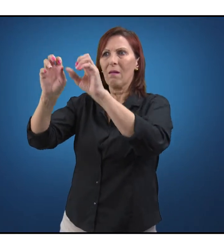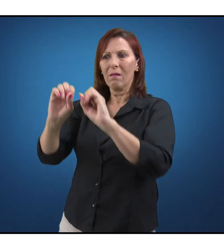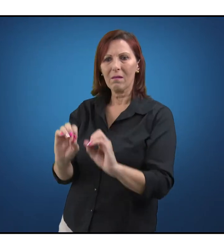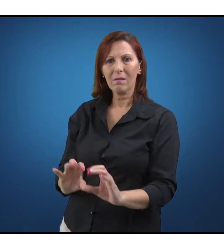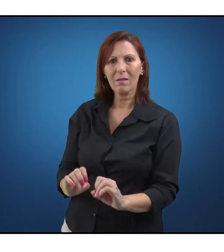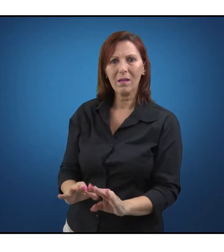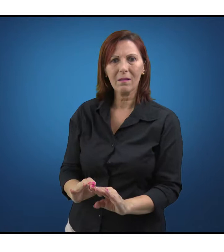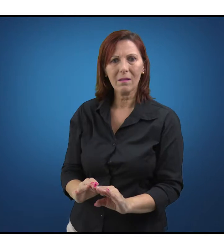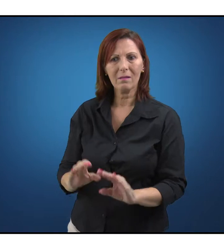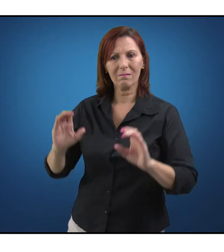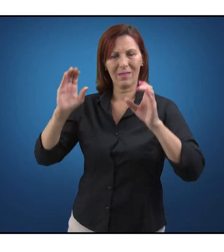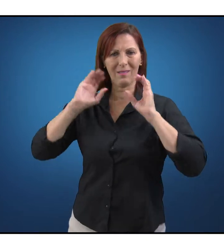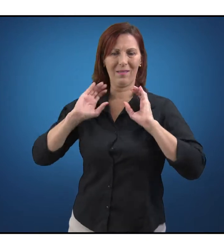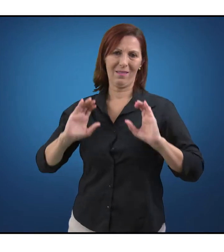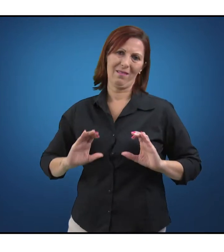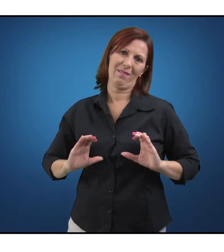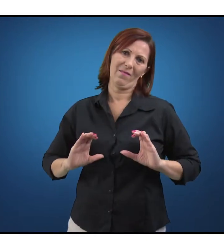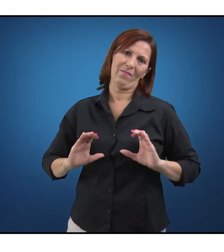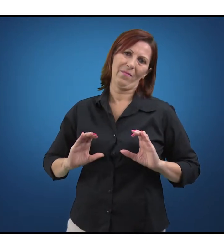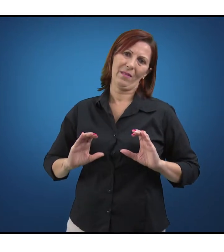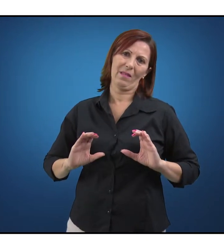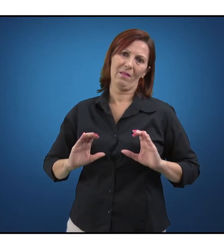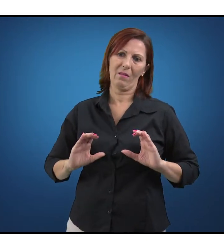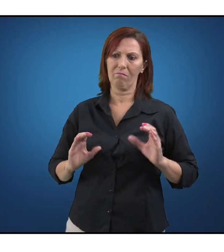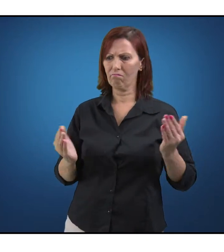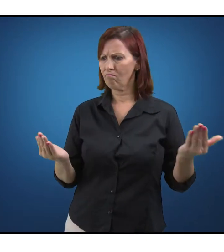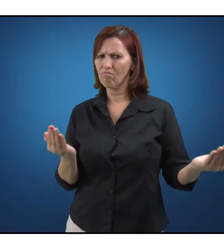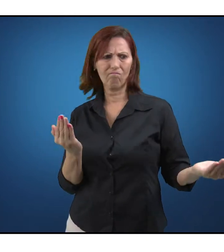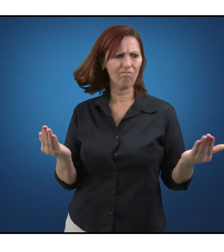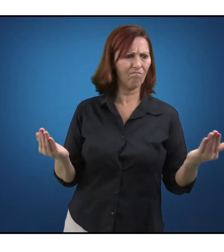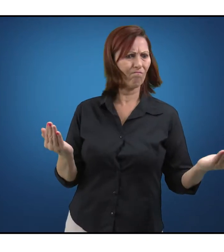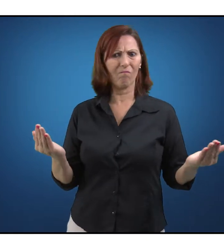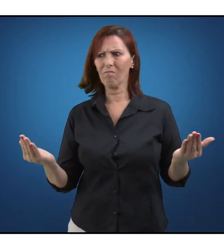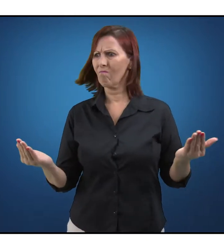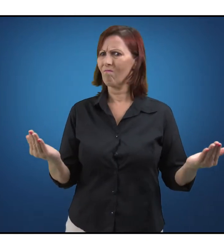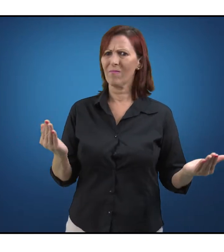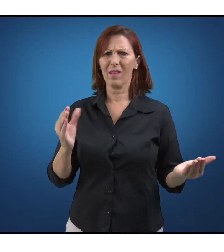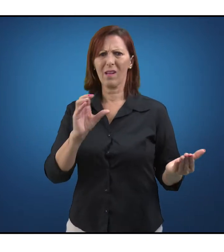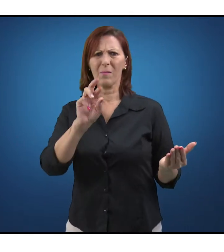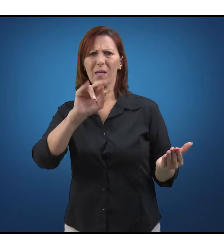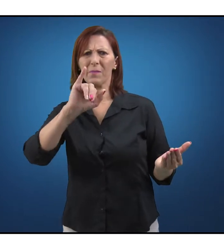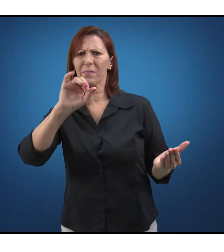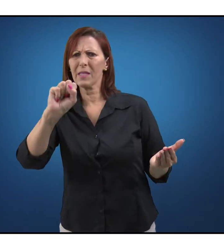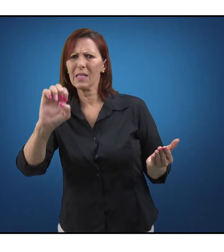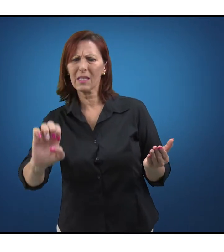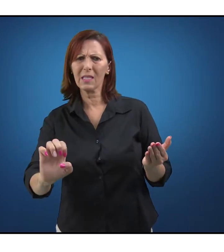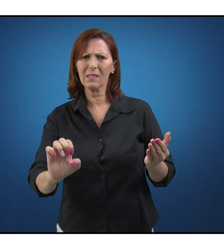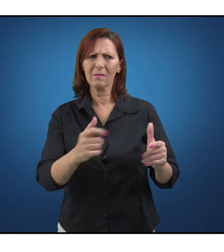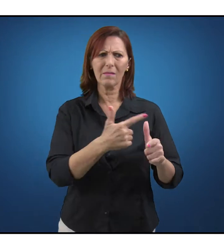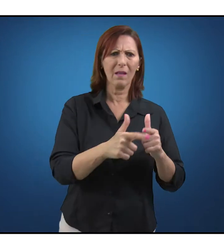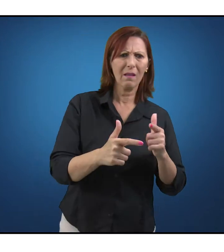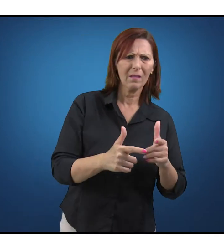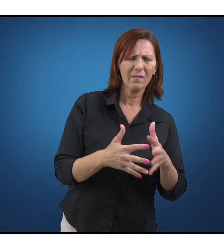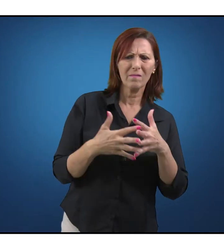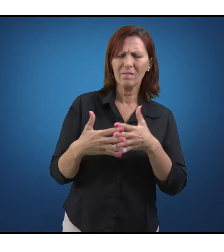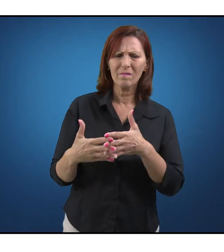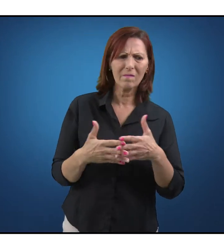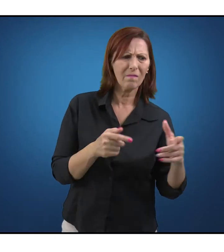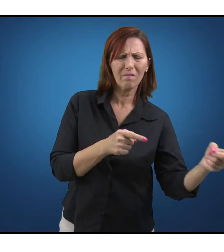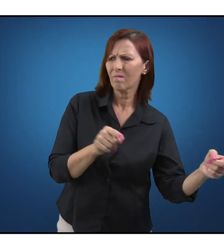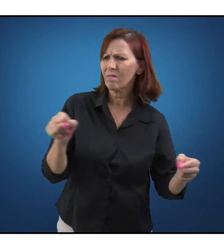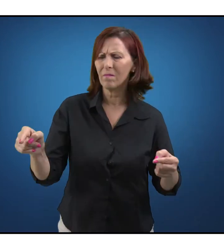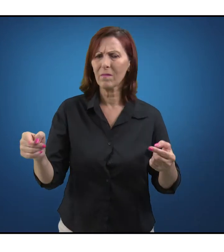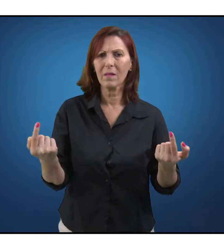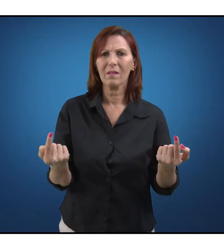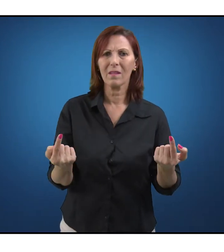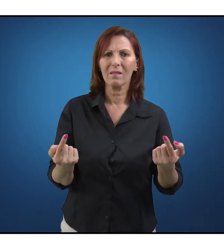ensinar e da cidadania. Então nós vamos ter nesse momento uma grande crise da escola e ao mesmo tempo uma grande crise da gestão educacional.